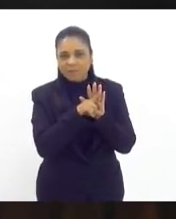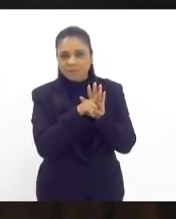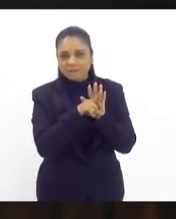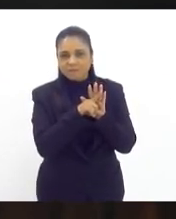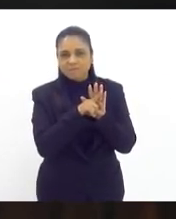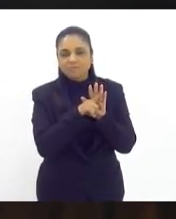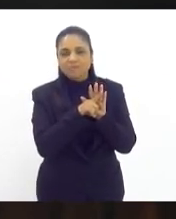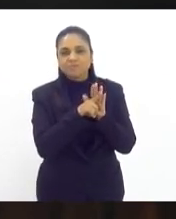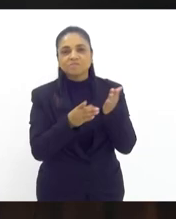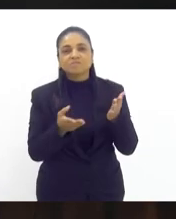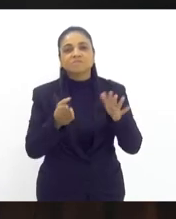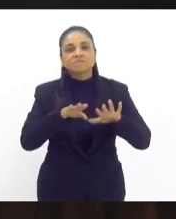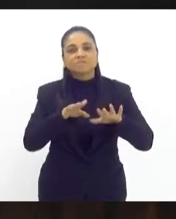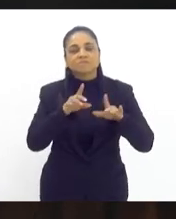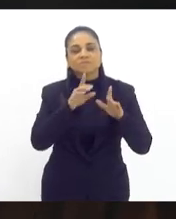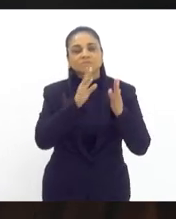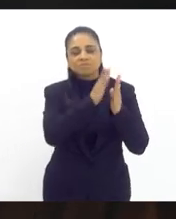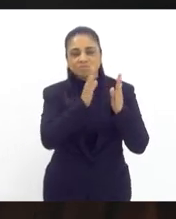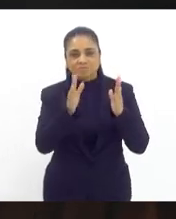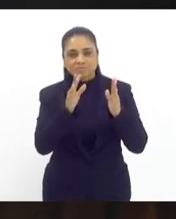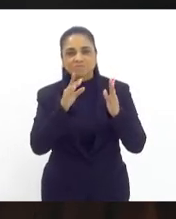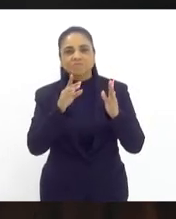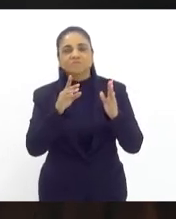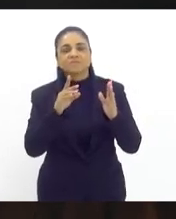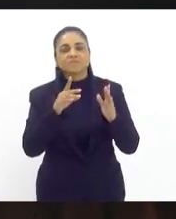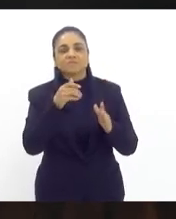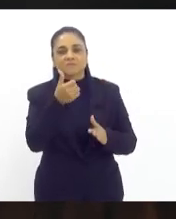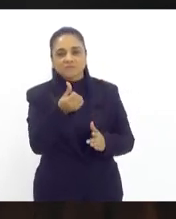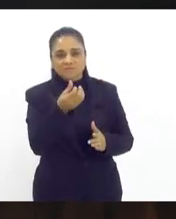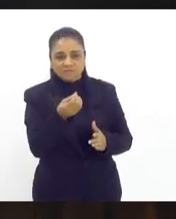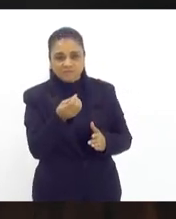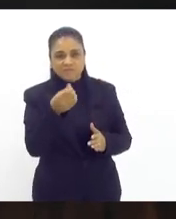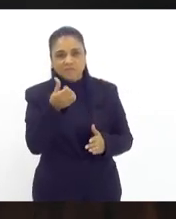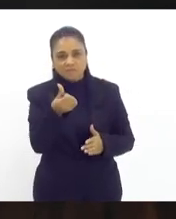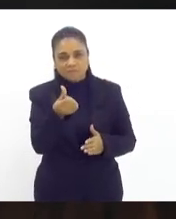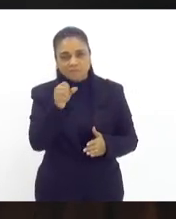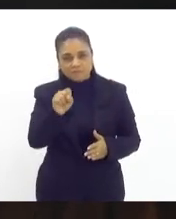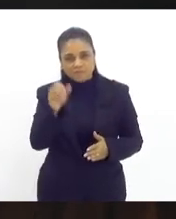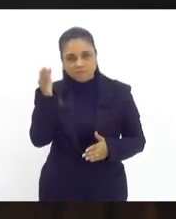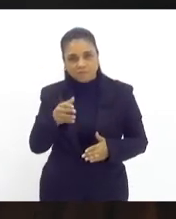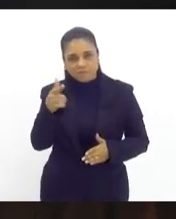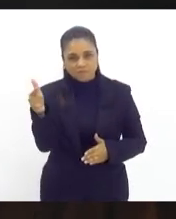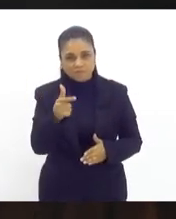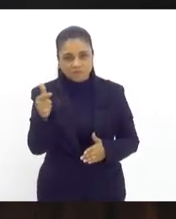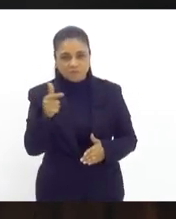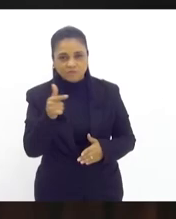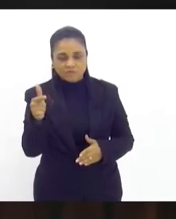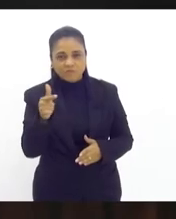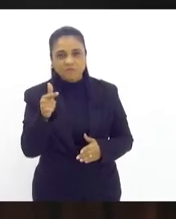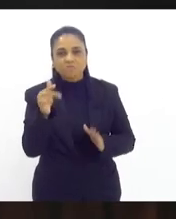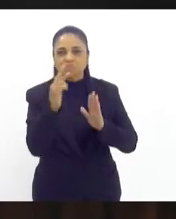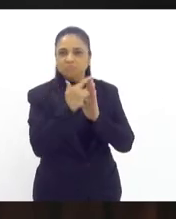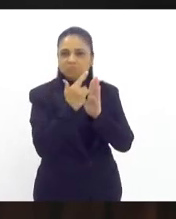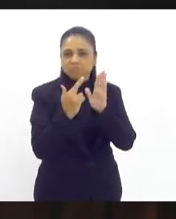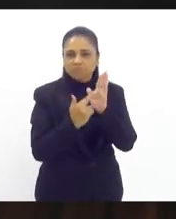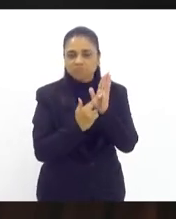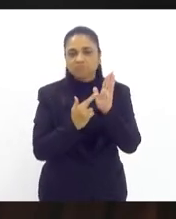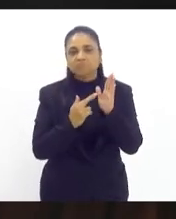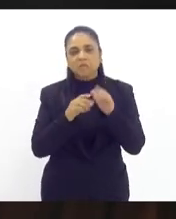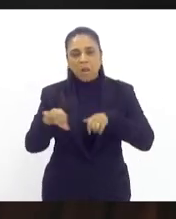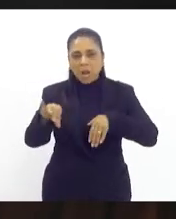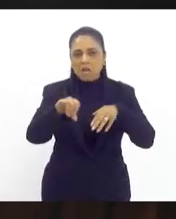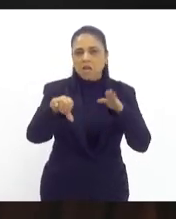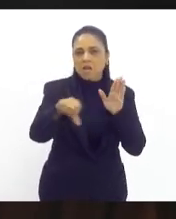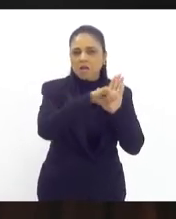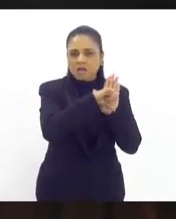inclusão no ar do dia do projeto de lei número 6068 2022 que dispõe medidas para combate aos crimes